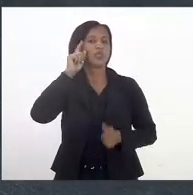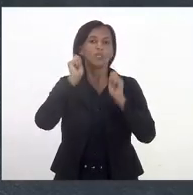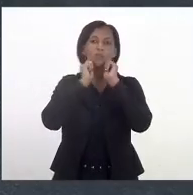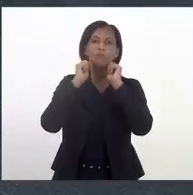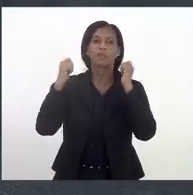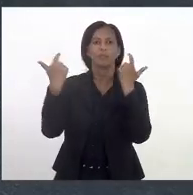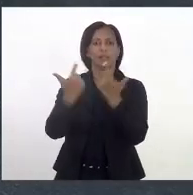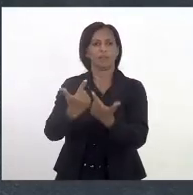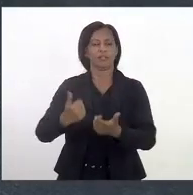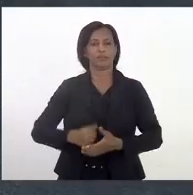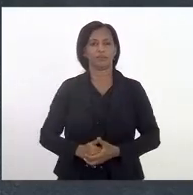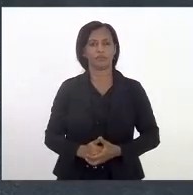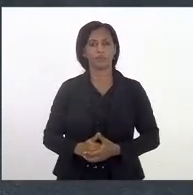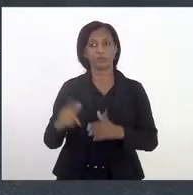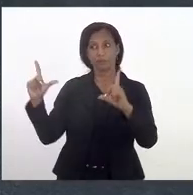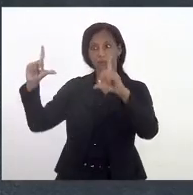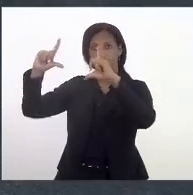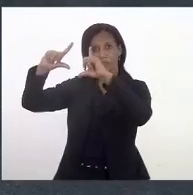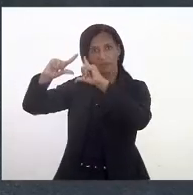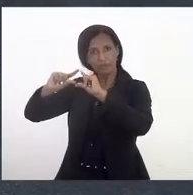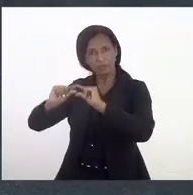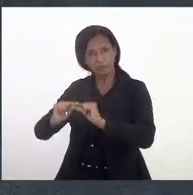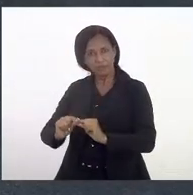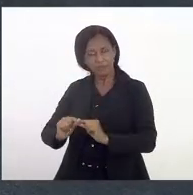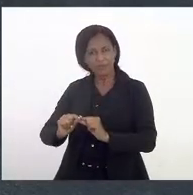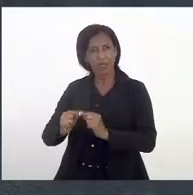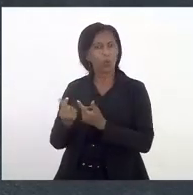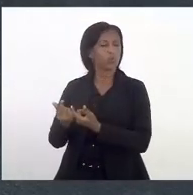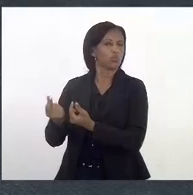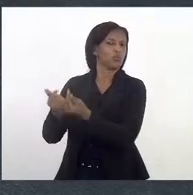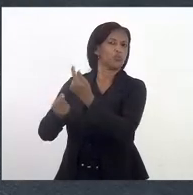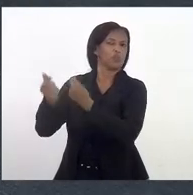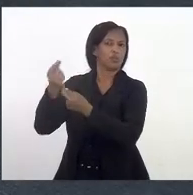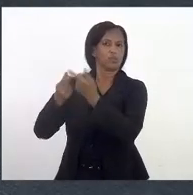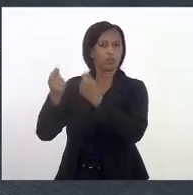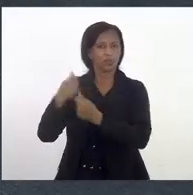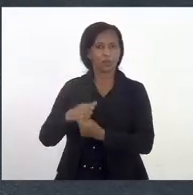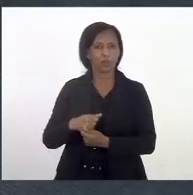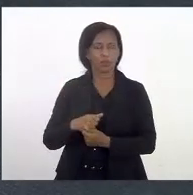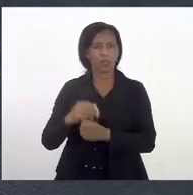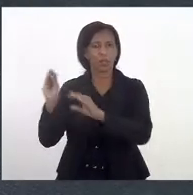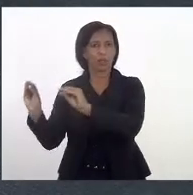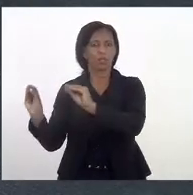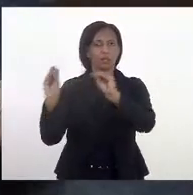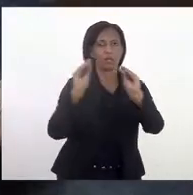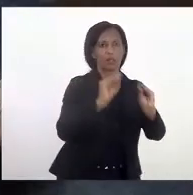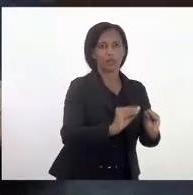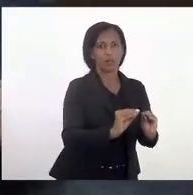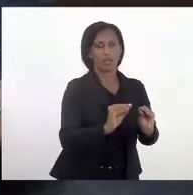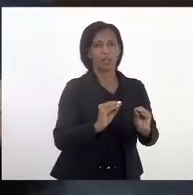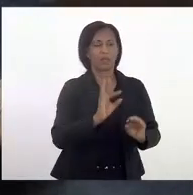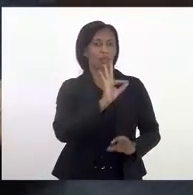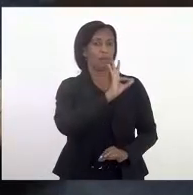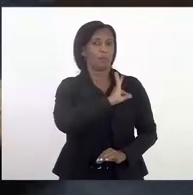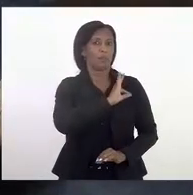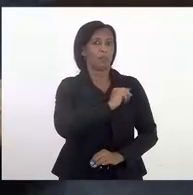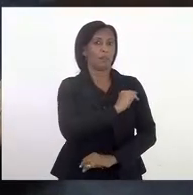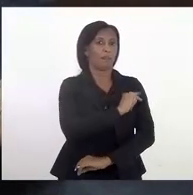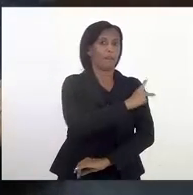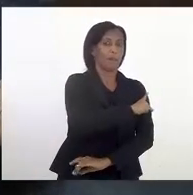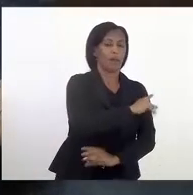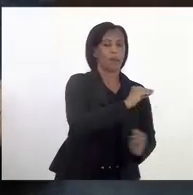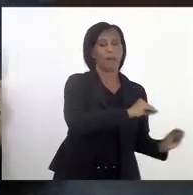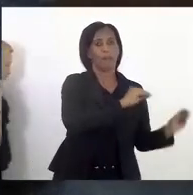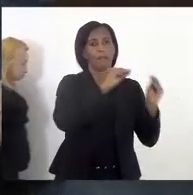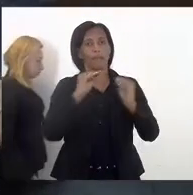Assembleia Legislativa a redução do custeio a a transferência para a polícia militar para